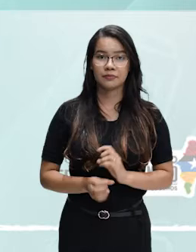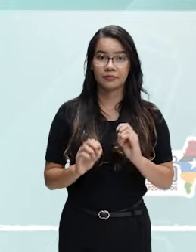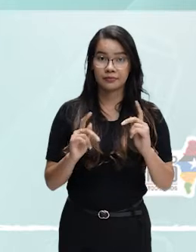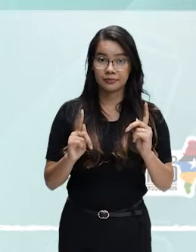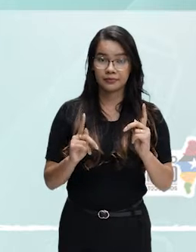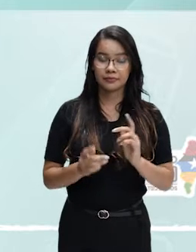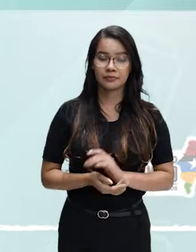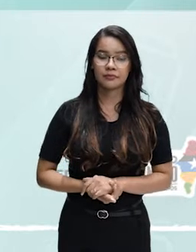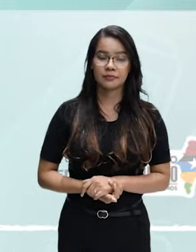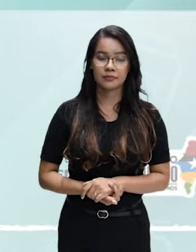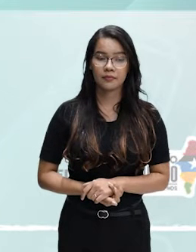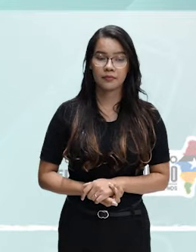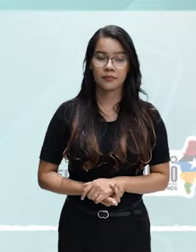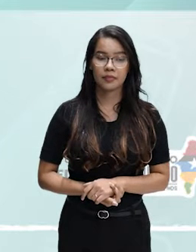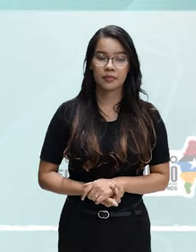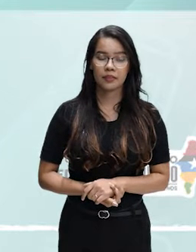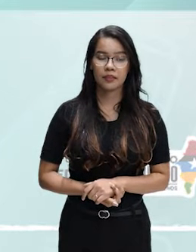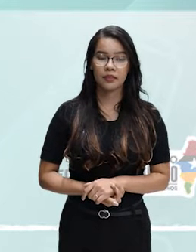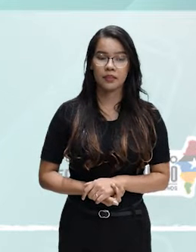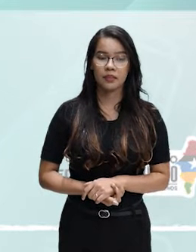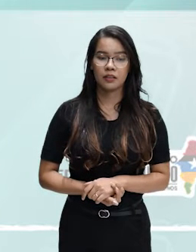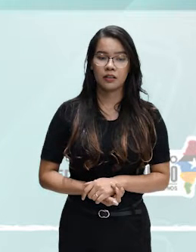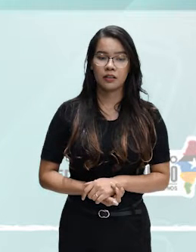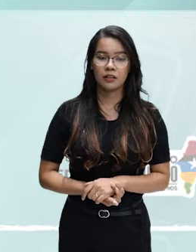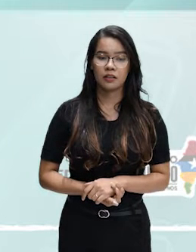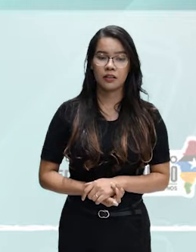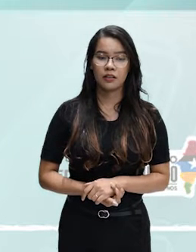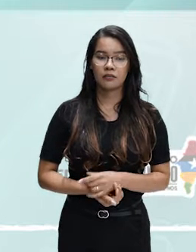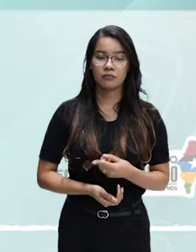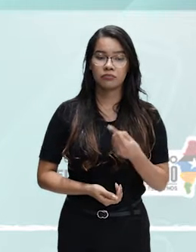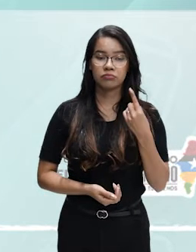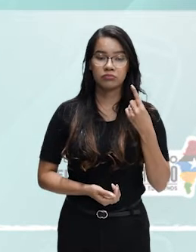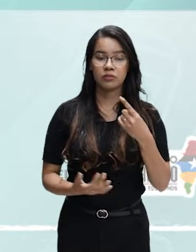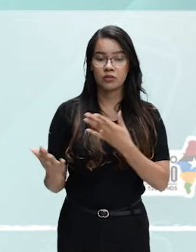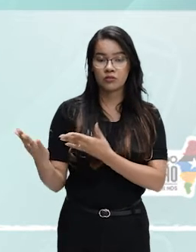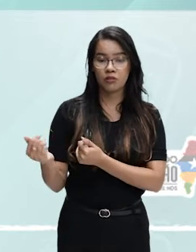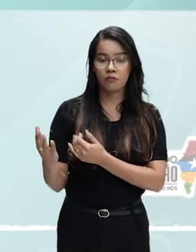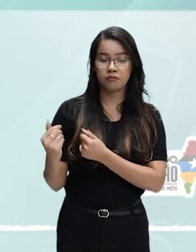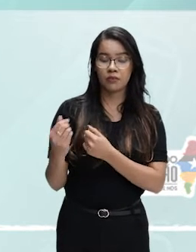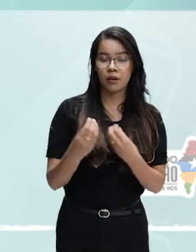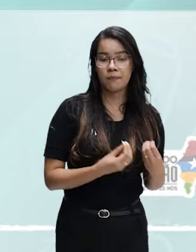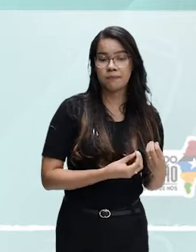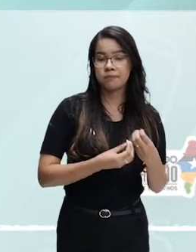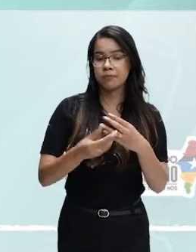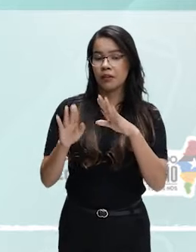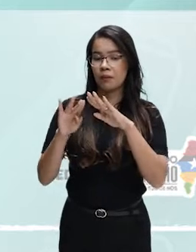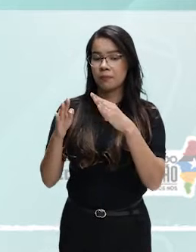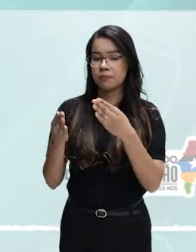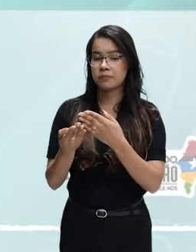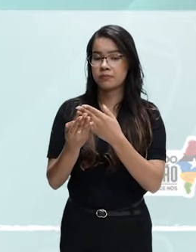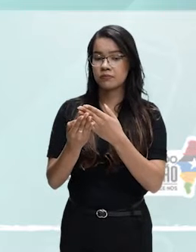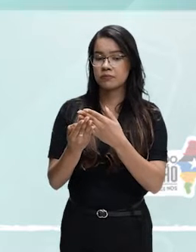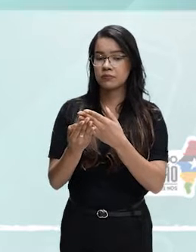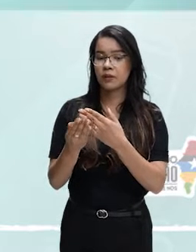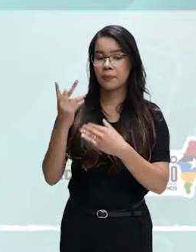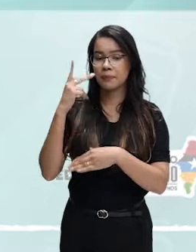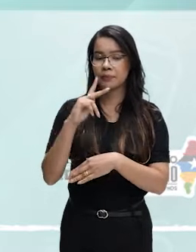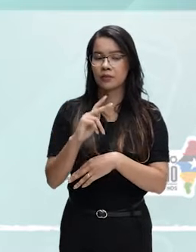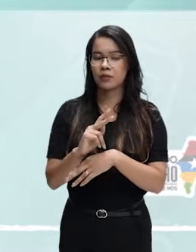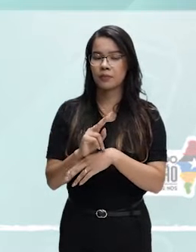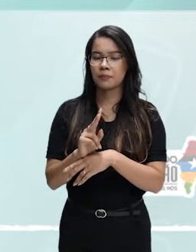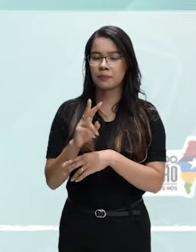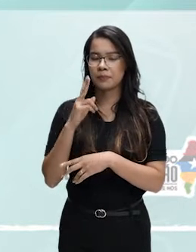Ok? Vamos para mais uma. Um jovem lança uma bola de borracha para observar